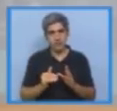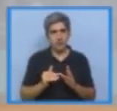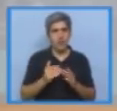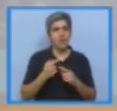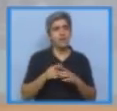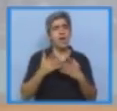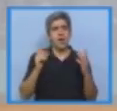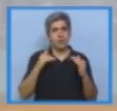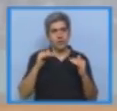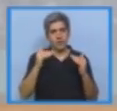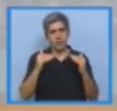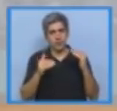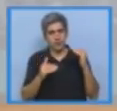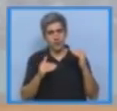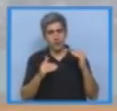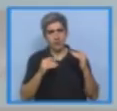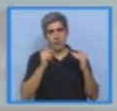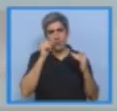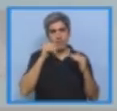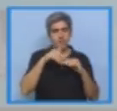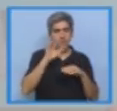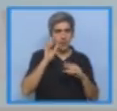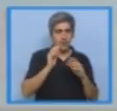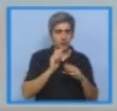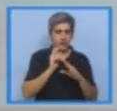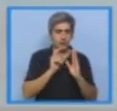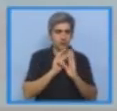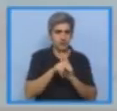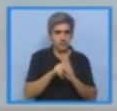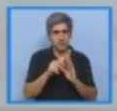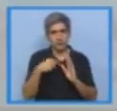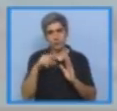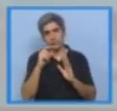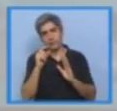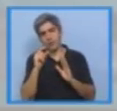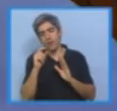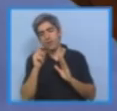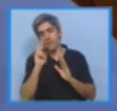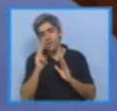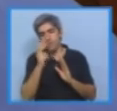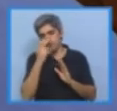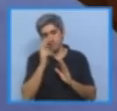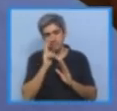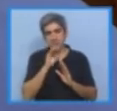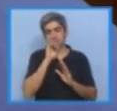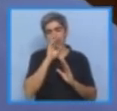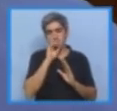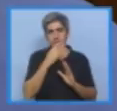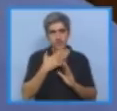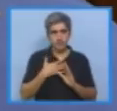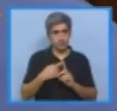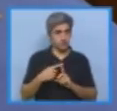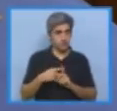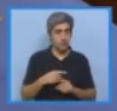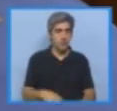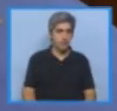muito significativa, mas tem alguma relevância a aceder ao portal. Foi um dado para nós curioso e que também nos animou, sobretudo